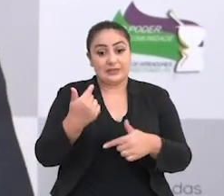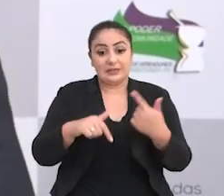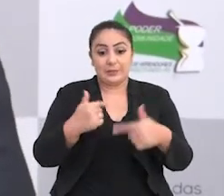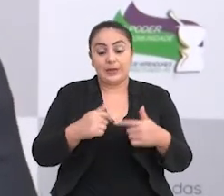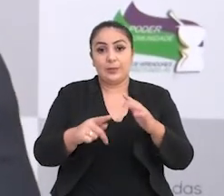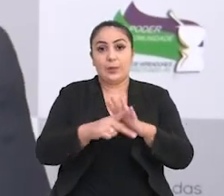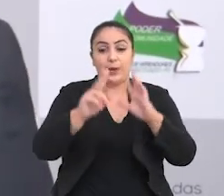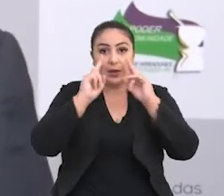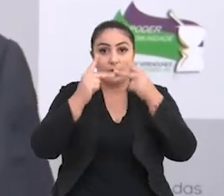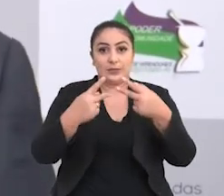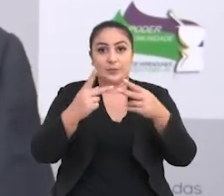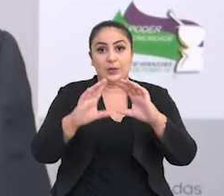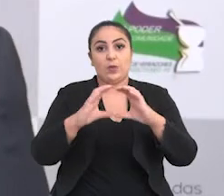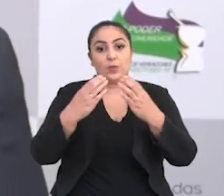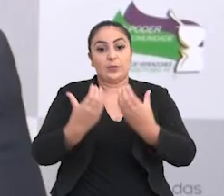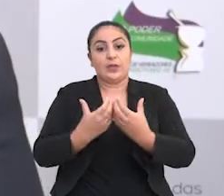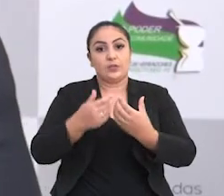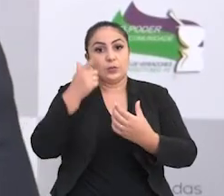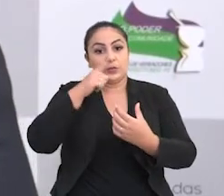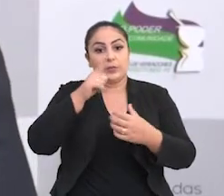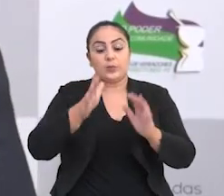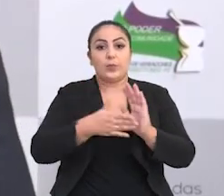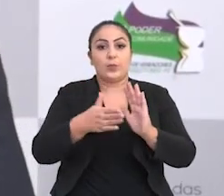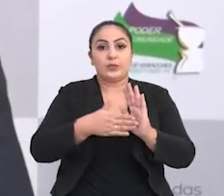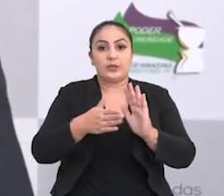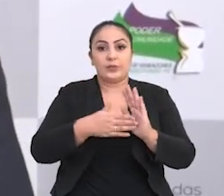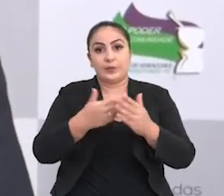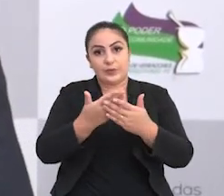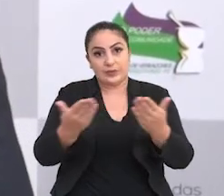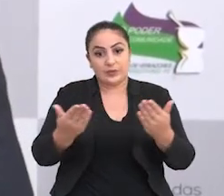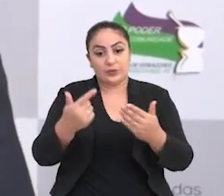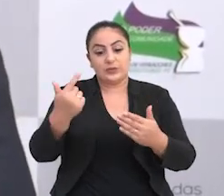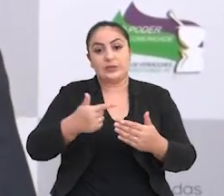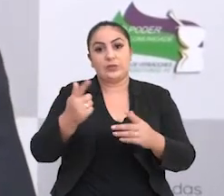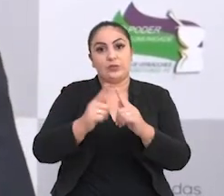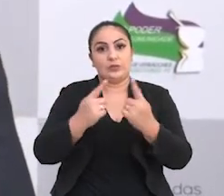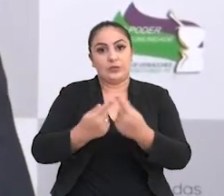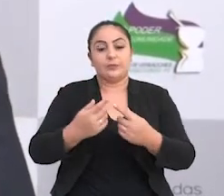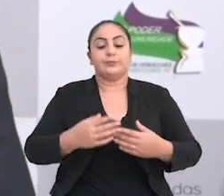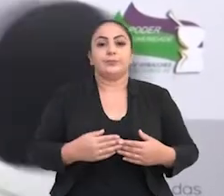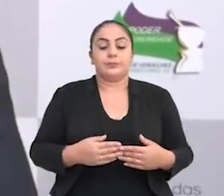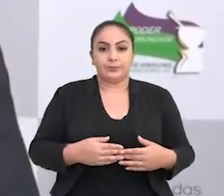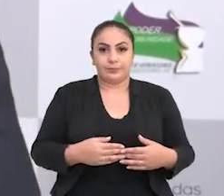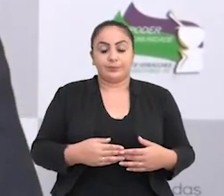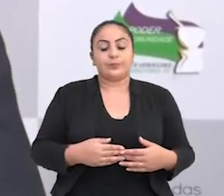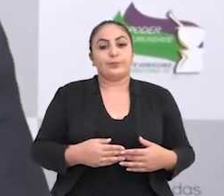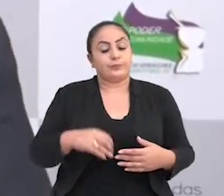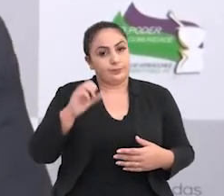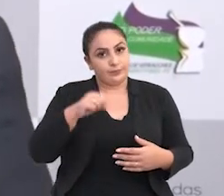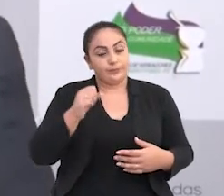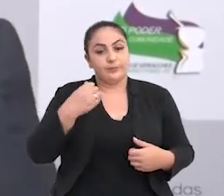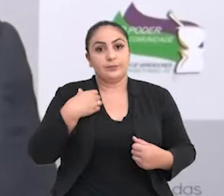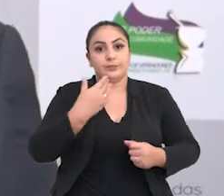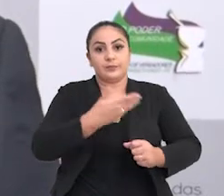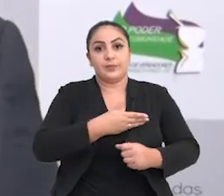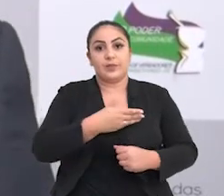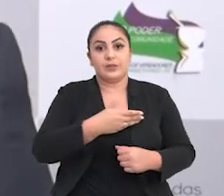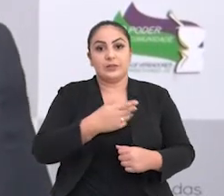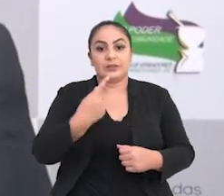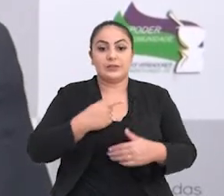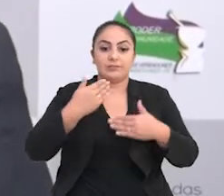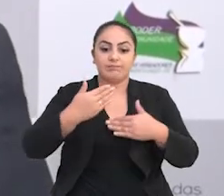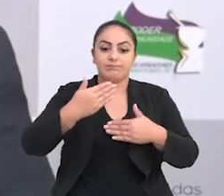esse trabalho vem sendo reconhecido pela comunidade, que proporcionou ao senhor, então, esse segundo mandato. Pois é, e nós